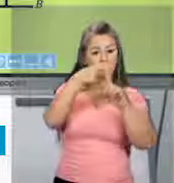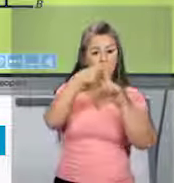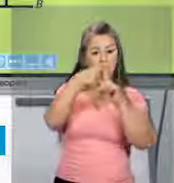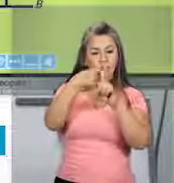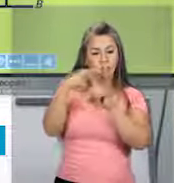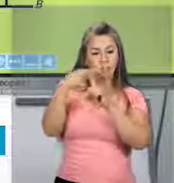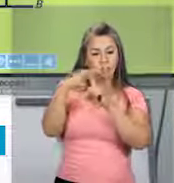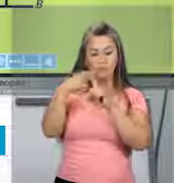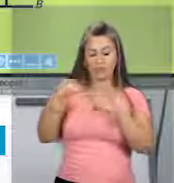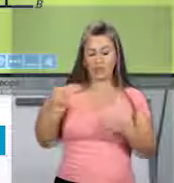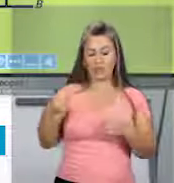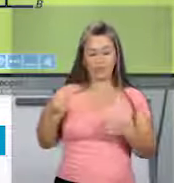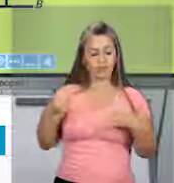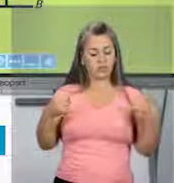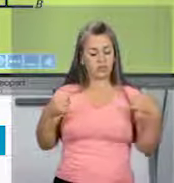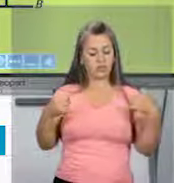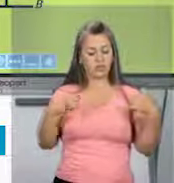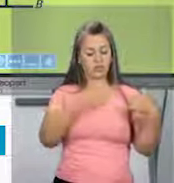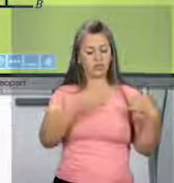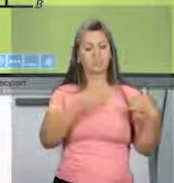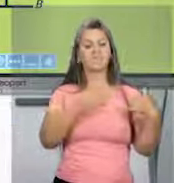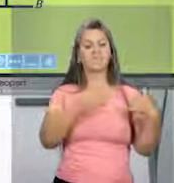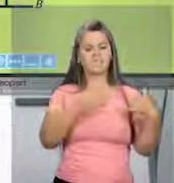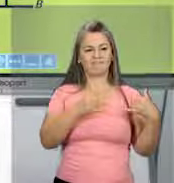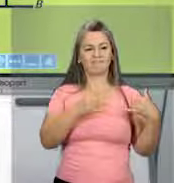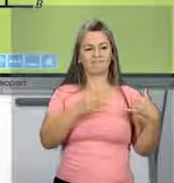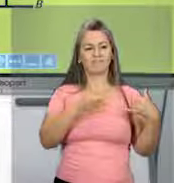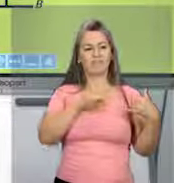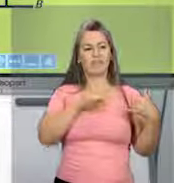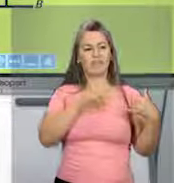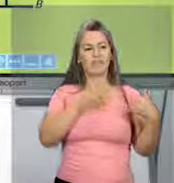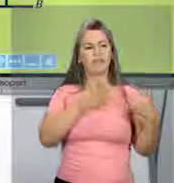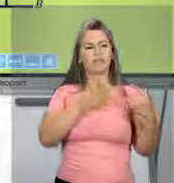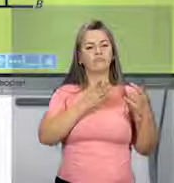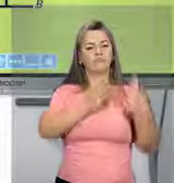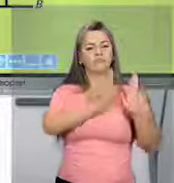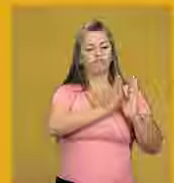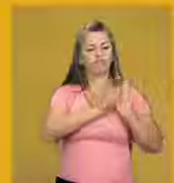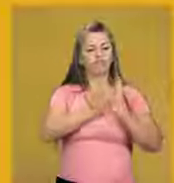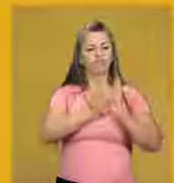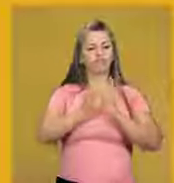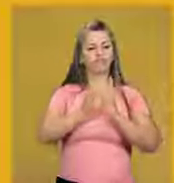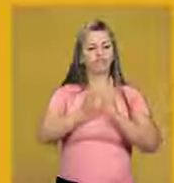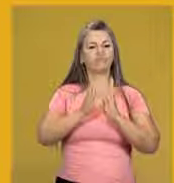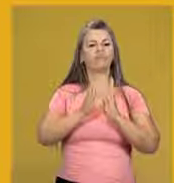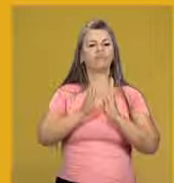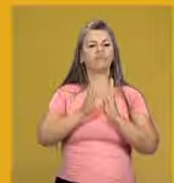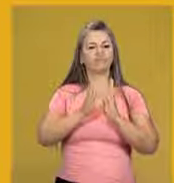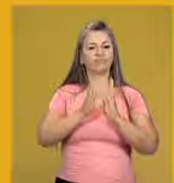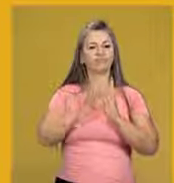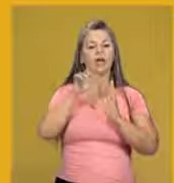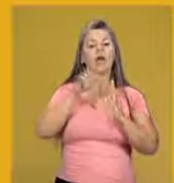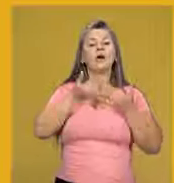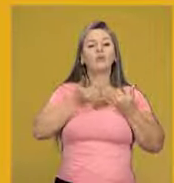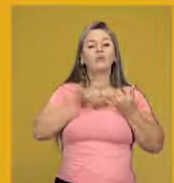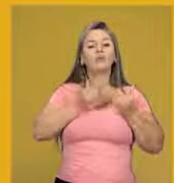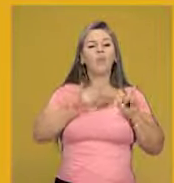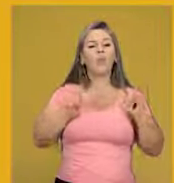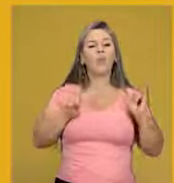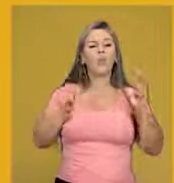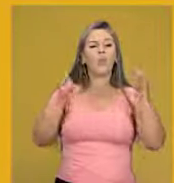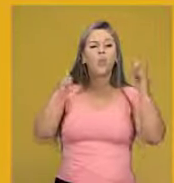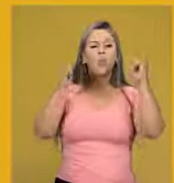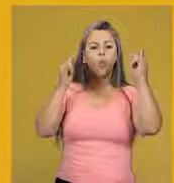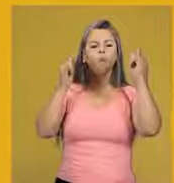da outra, polo negativo de uma fonte com polo negativo da outra, a tensão de saída entre os pontos